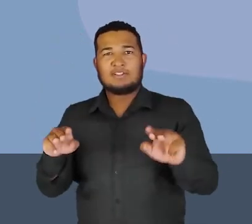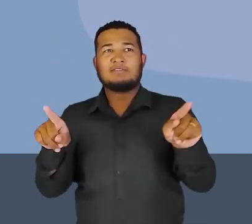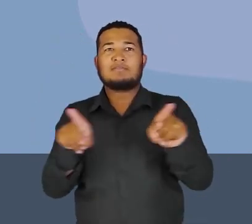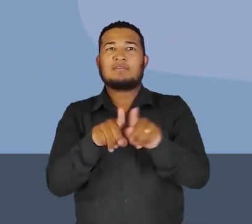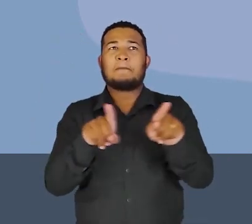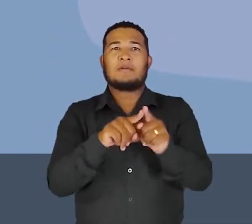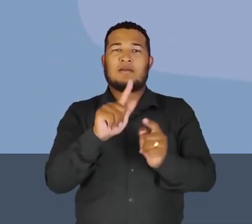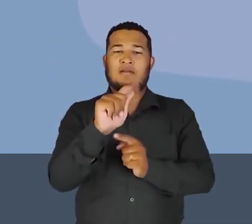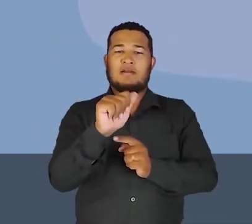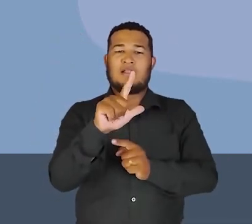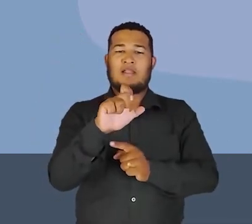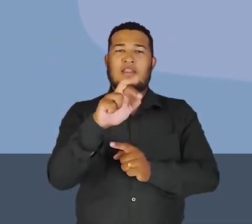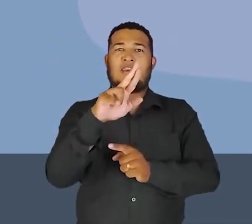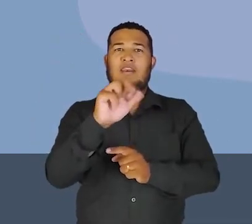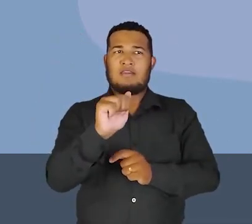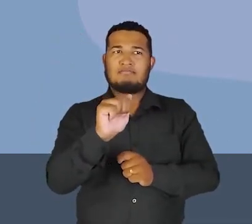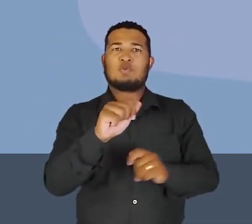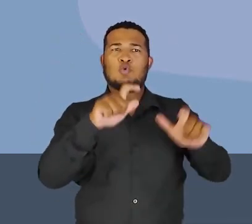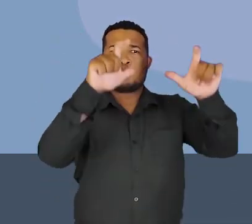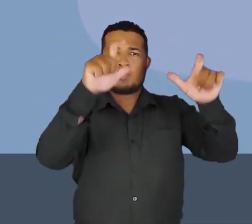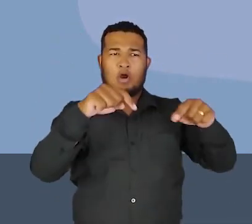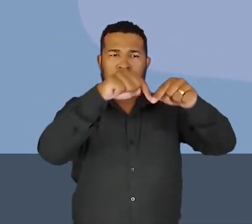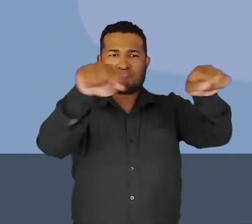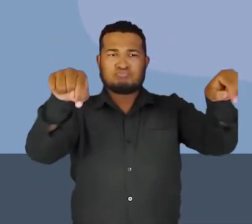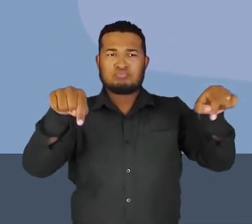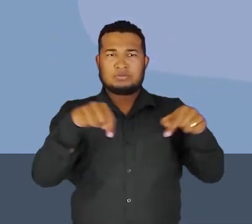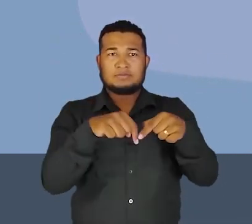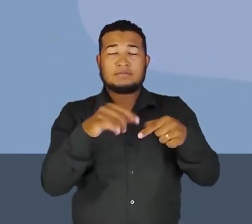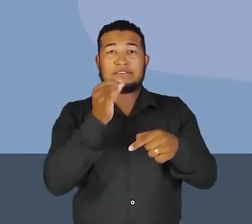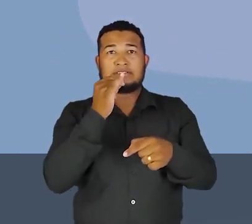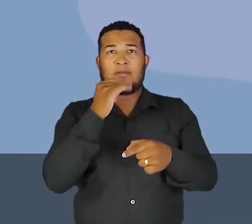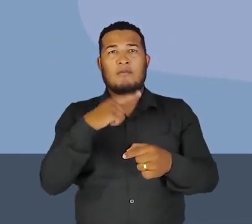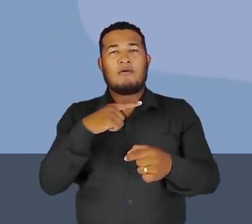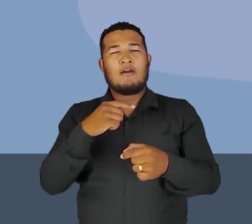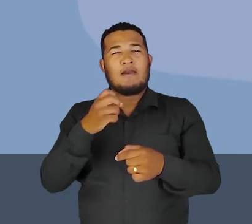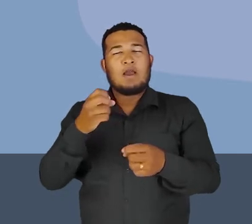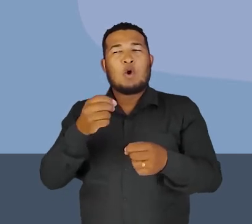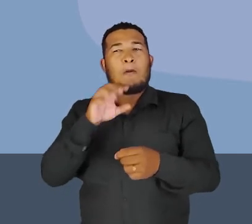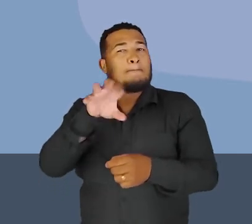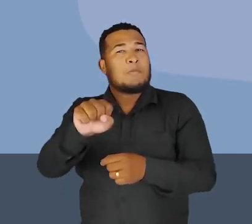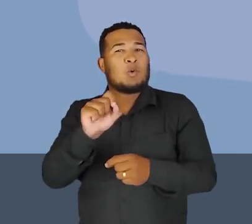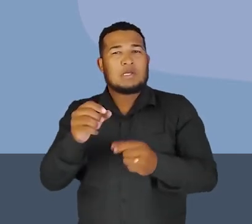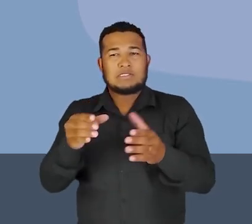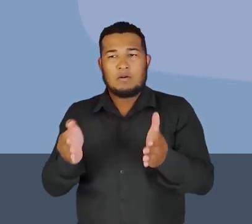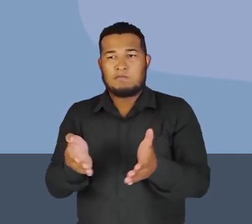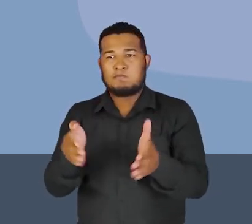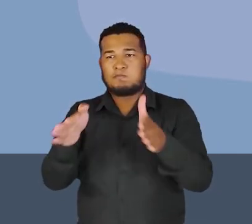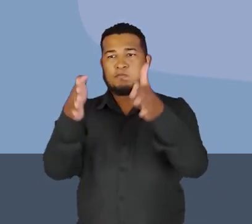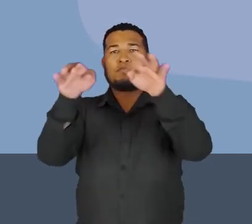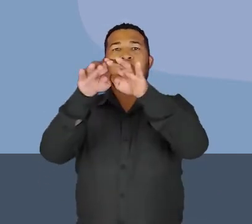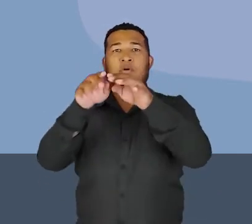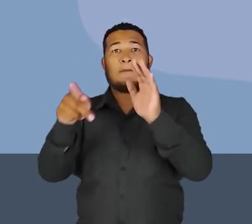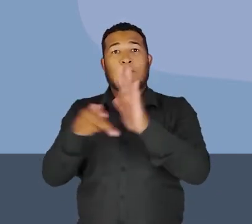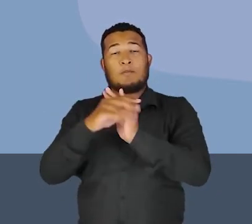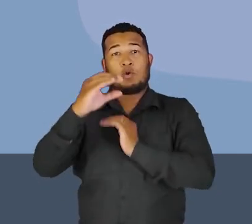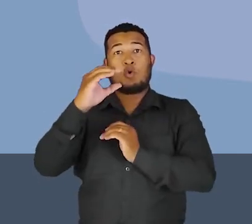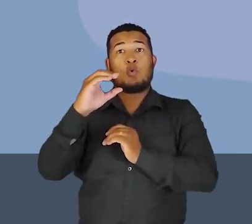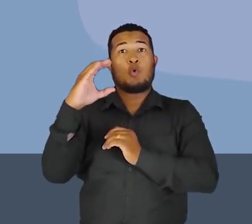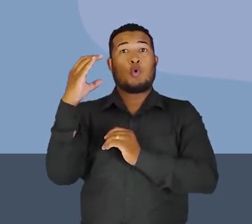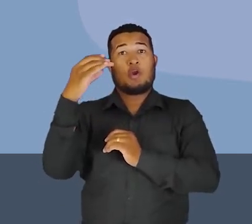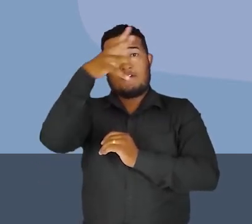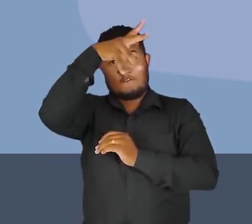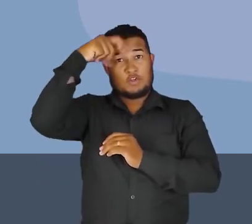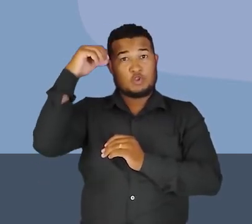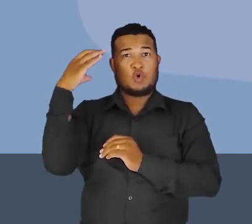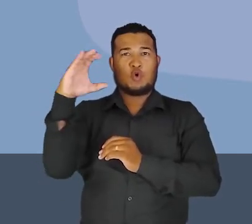de arte. Né? Então ele pega garrafas de Coca-Cola, né? E lembrando que esse momento, 1970, é um momento da ditadura